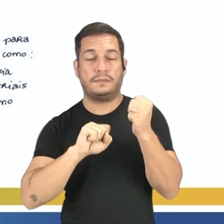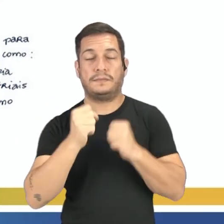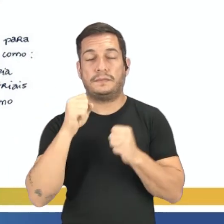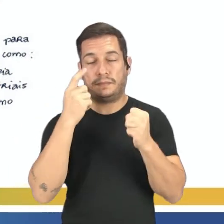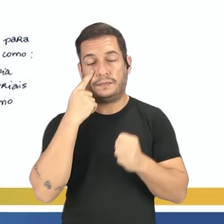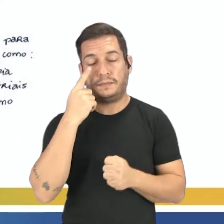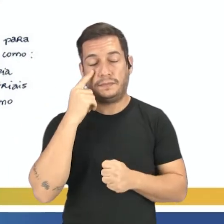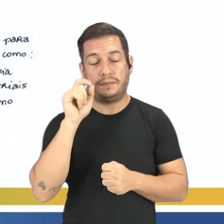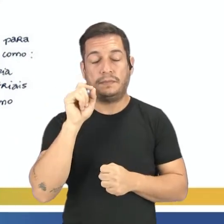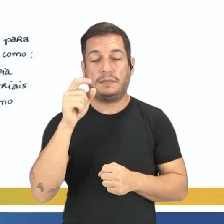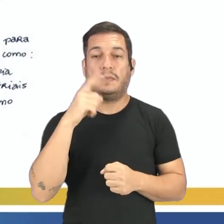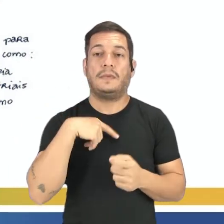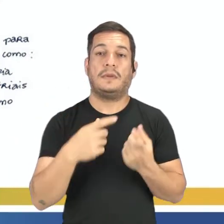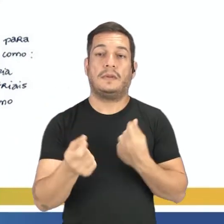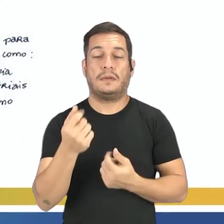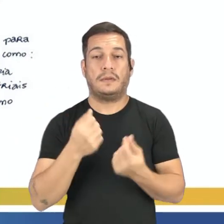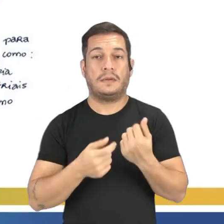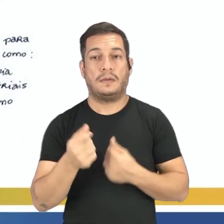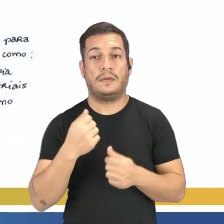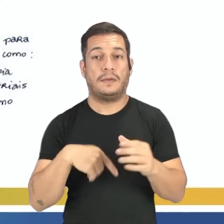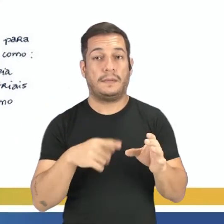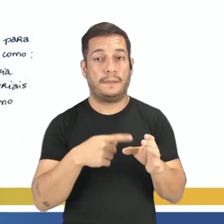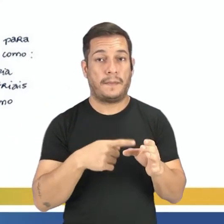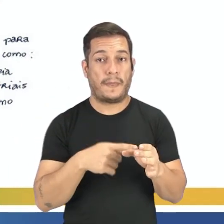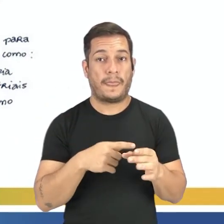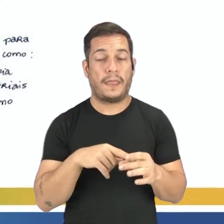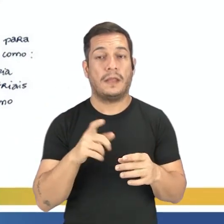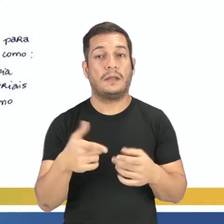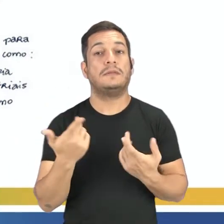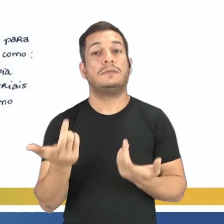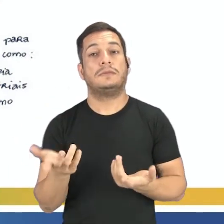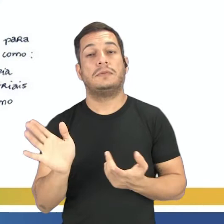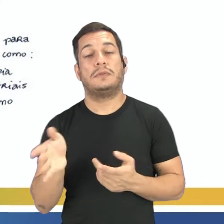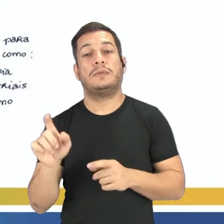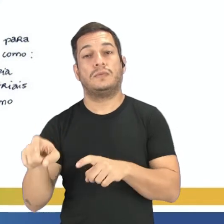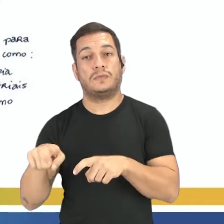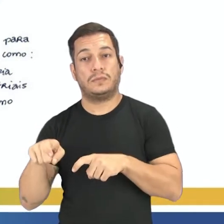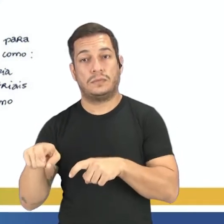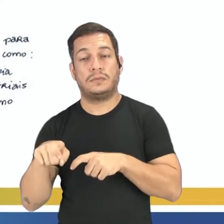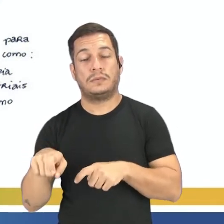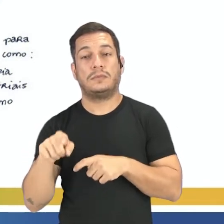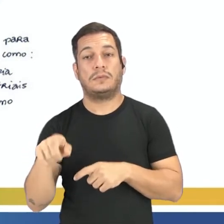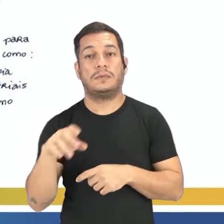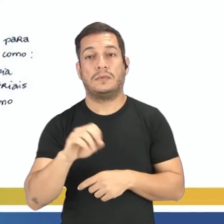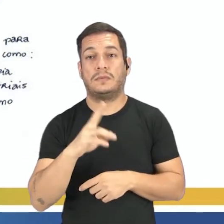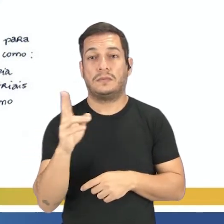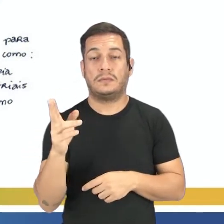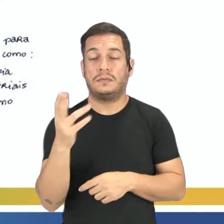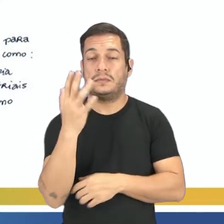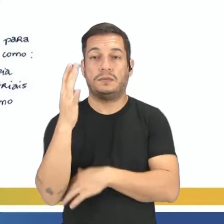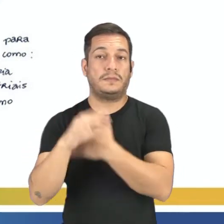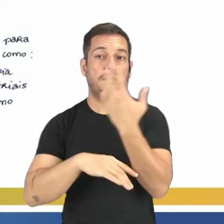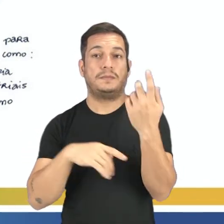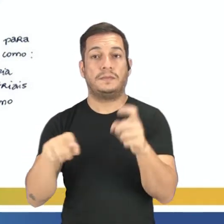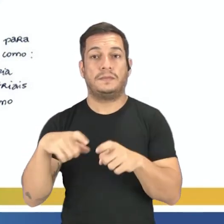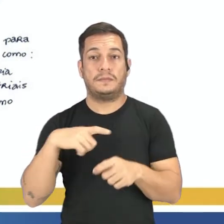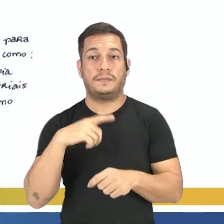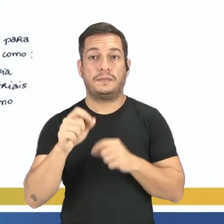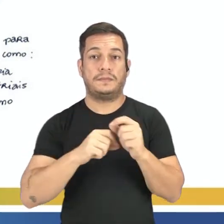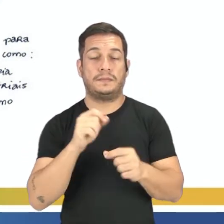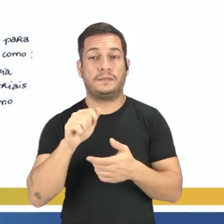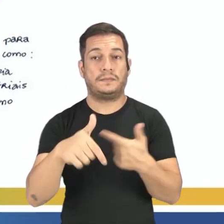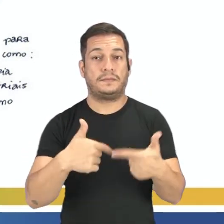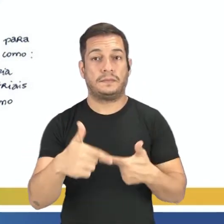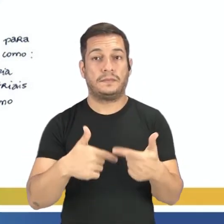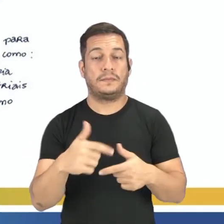atividade econômica no espaço urbano. Já no espaço rural ou na paisagem rurais, é destacada a